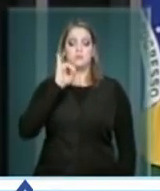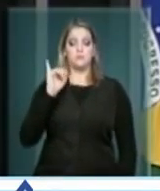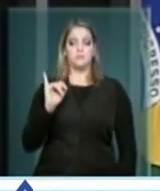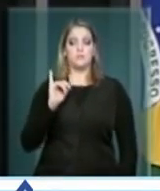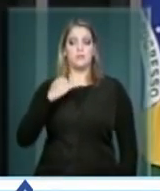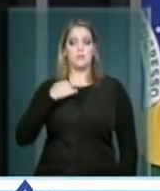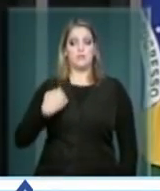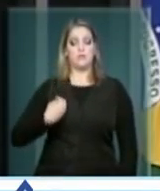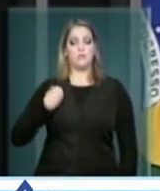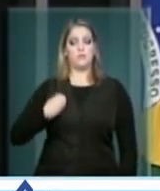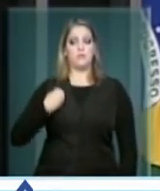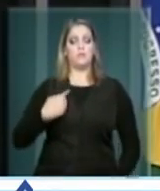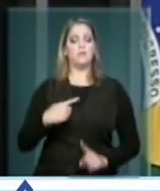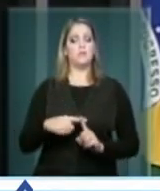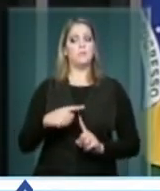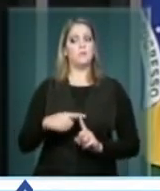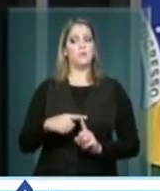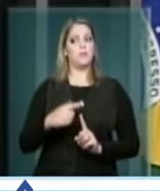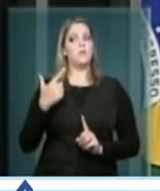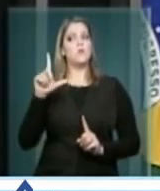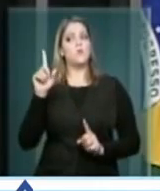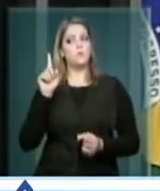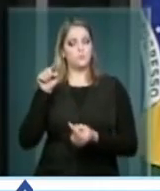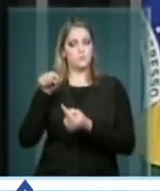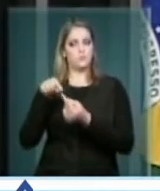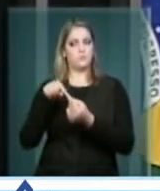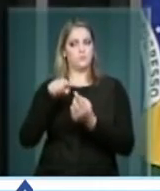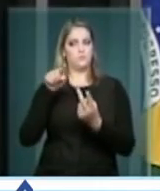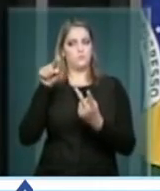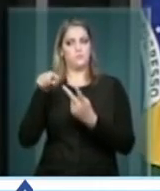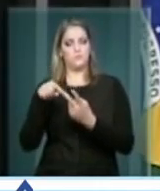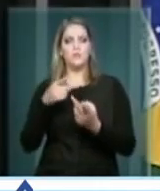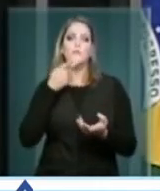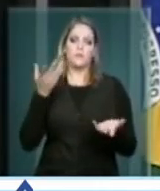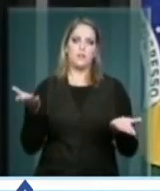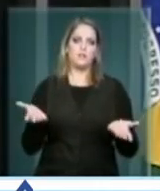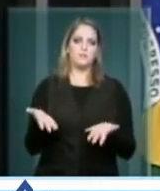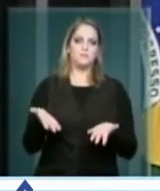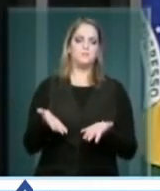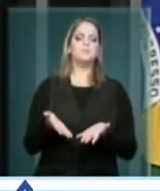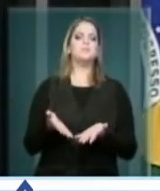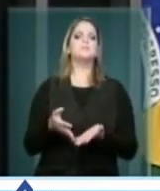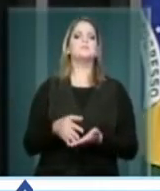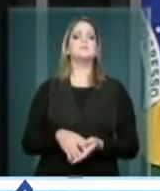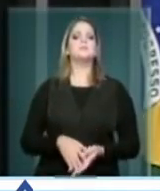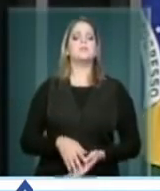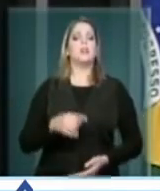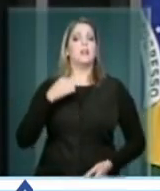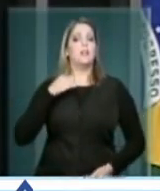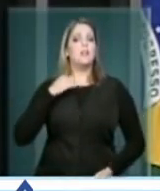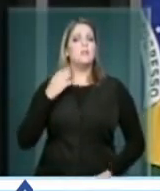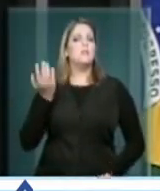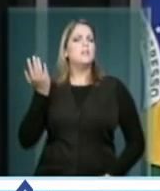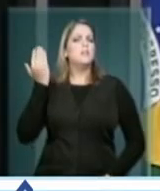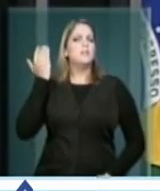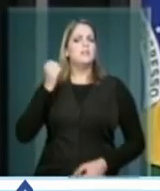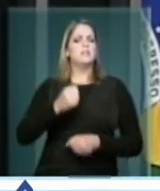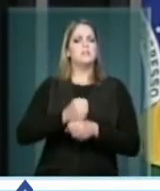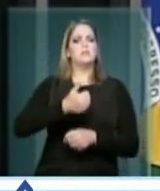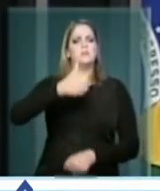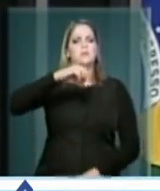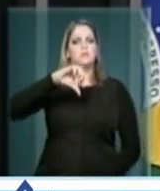estou aqui também por uma outra razão, que eu vou declinar agora. Quando eu exercia, em